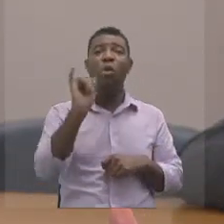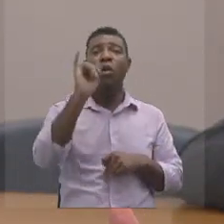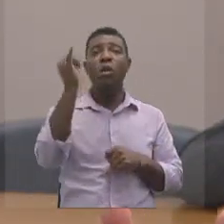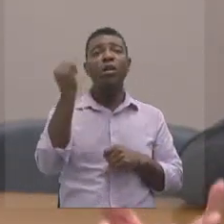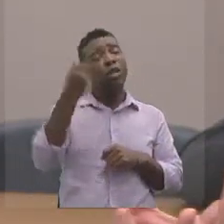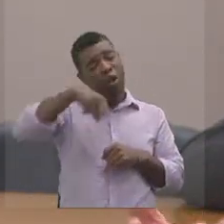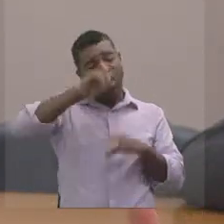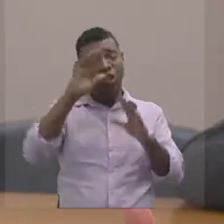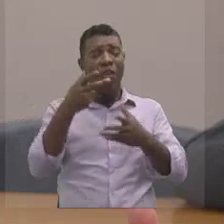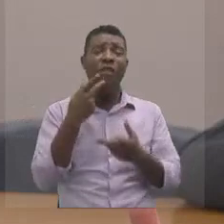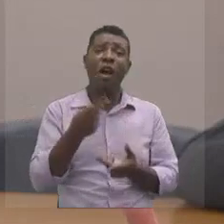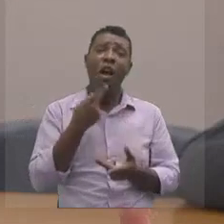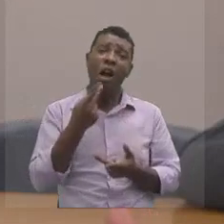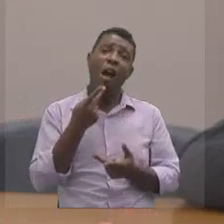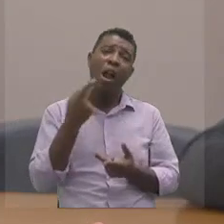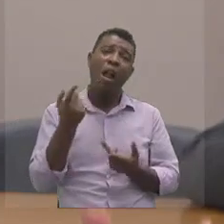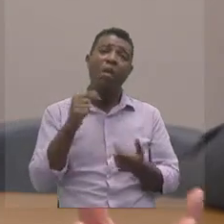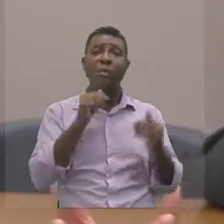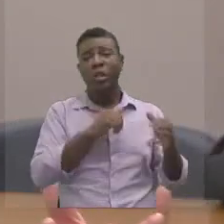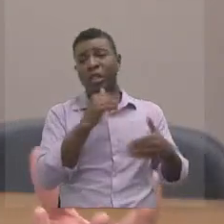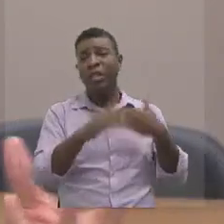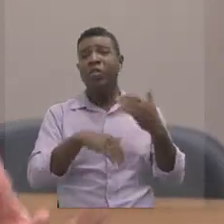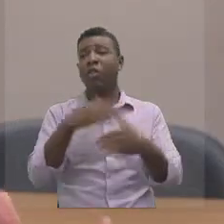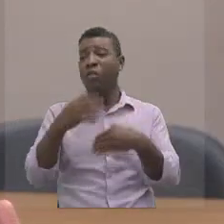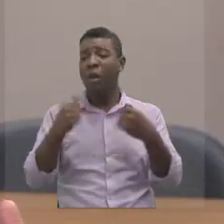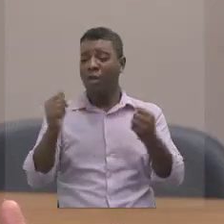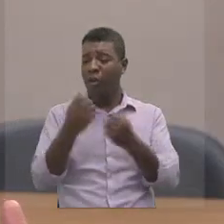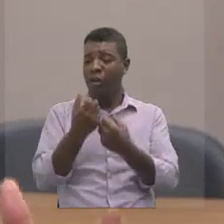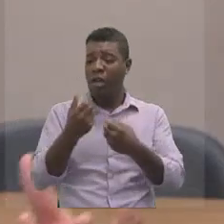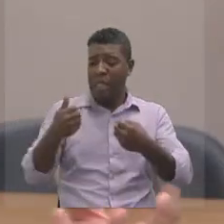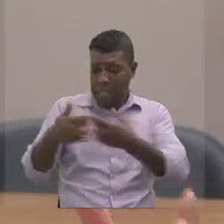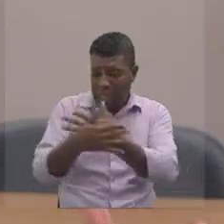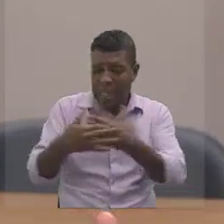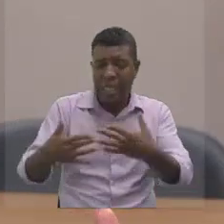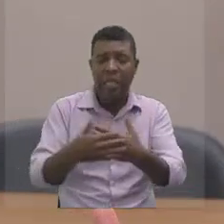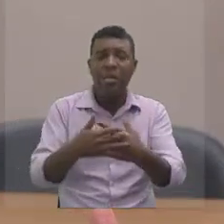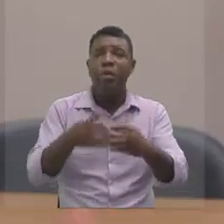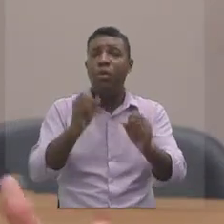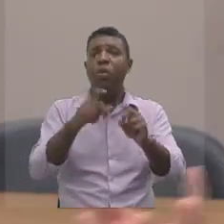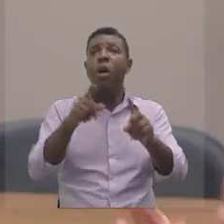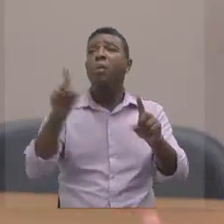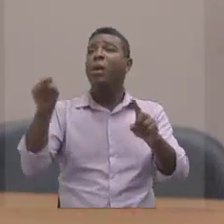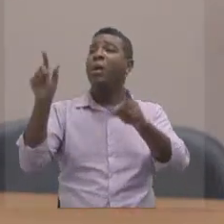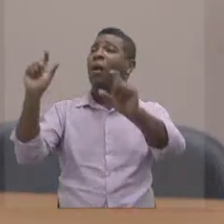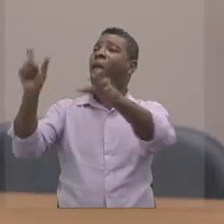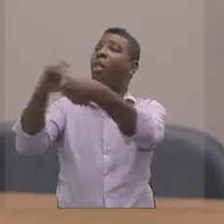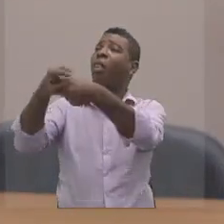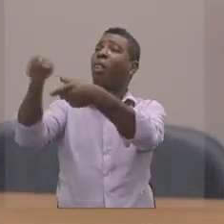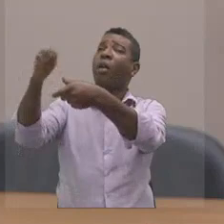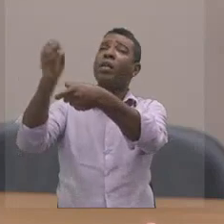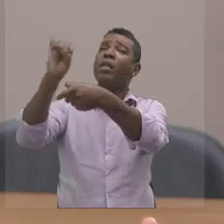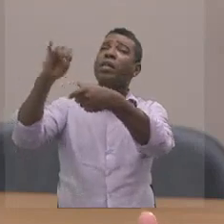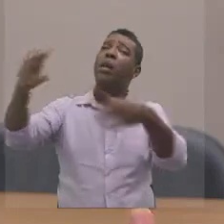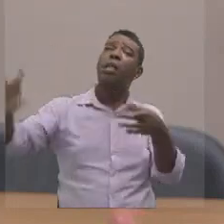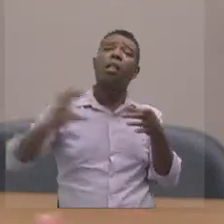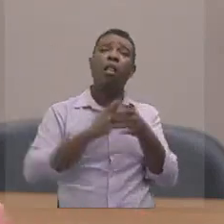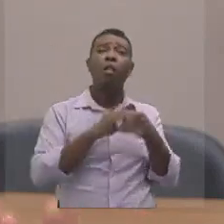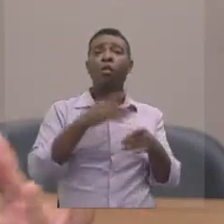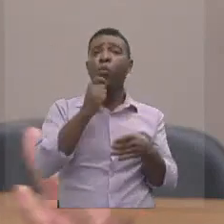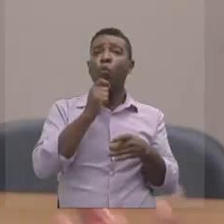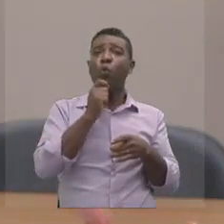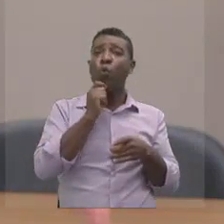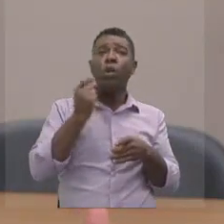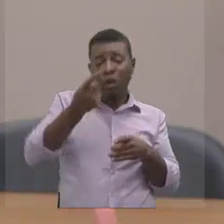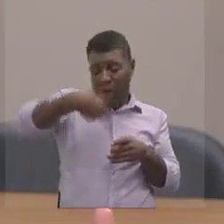de grandes centros Mas como que os menores centros irão desenvolver se a gente não tem essa interligação nós